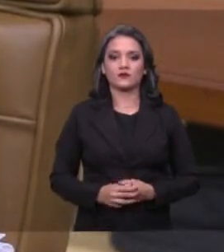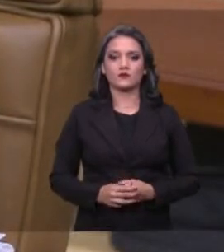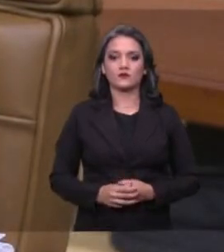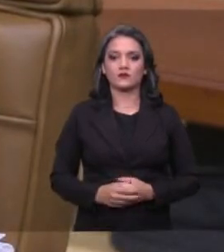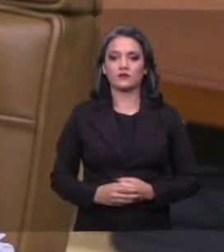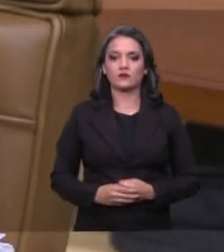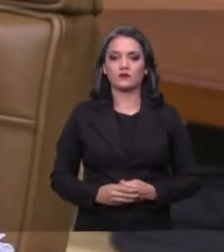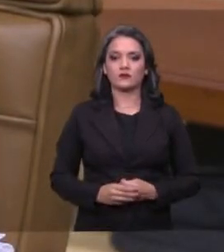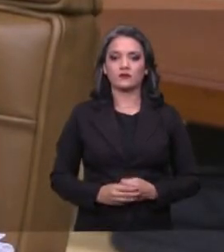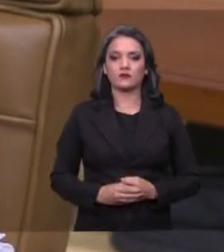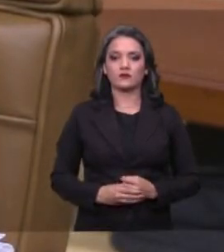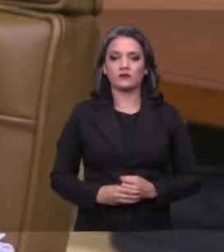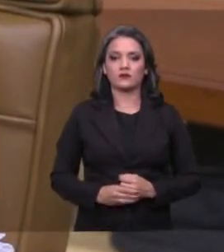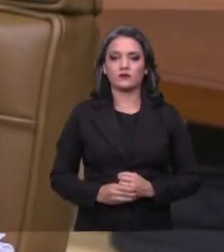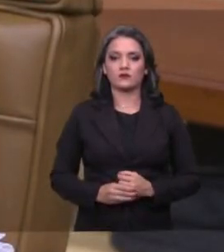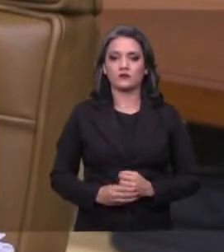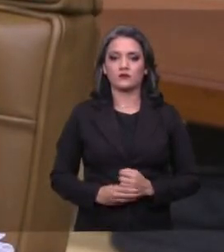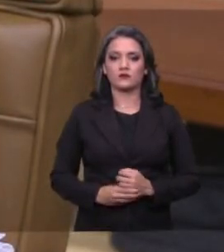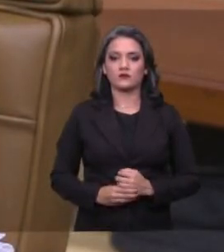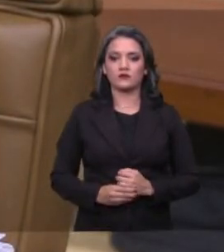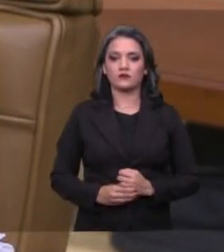também acompanho,